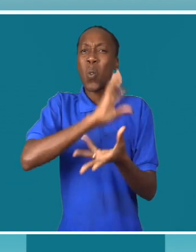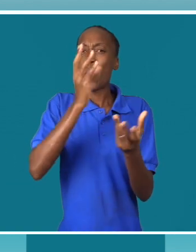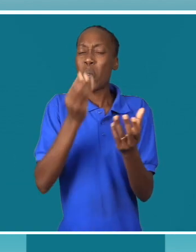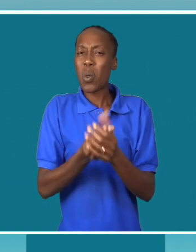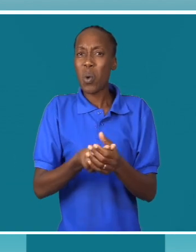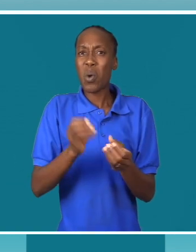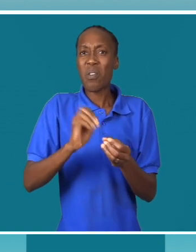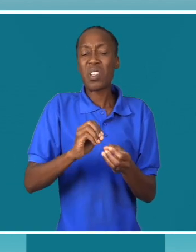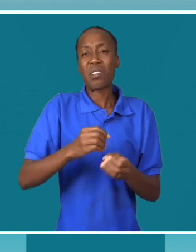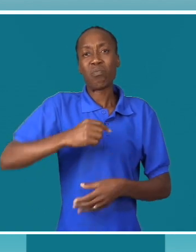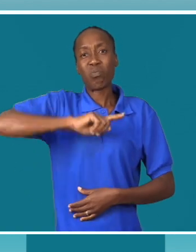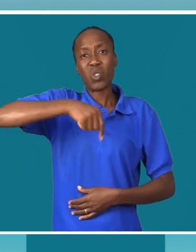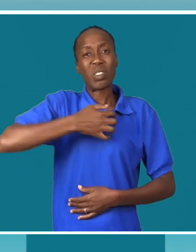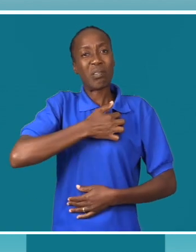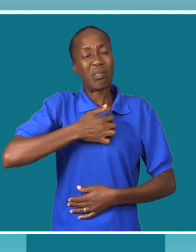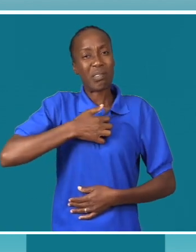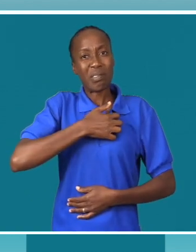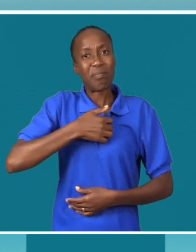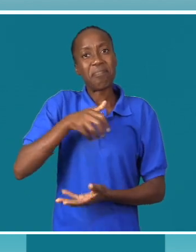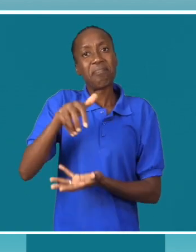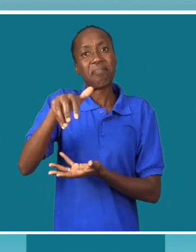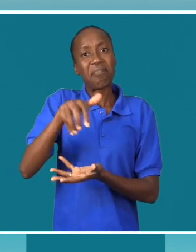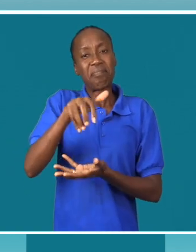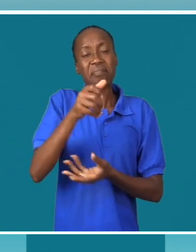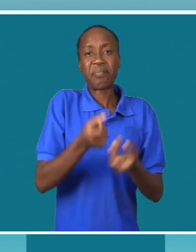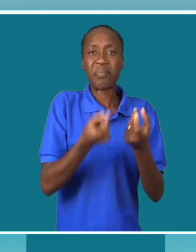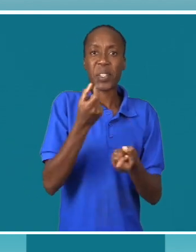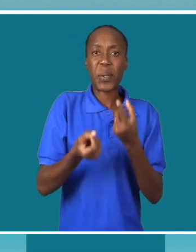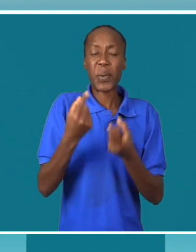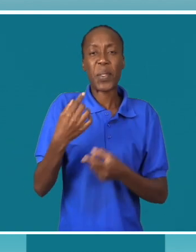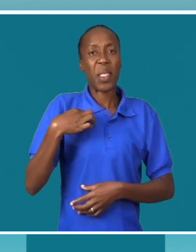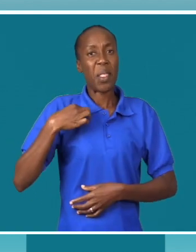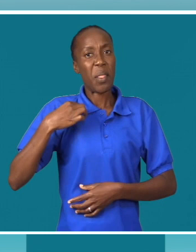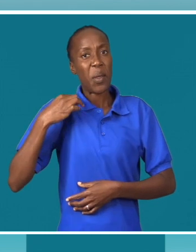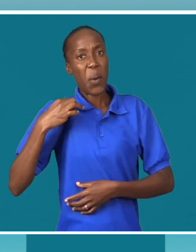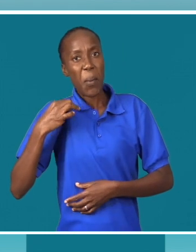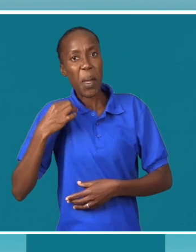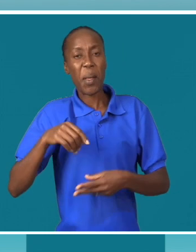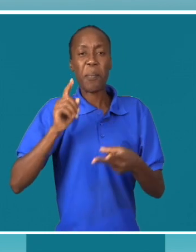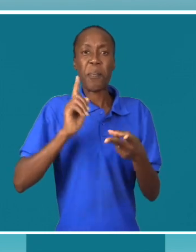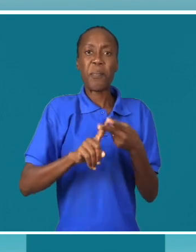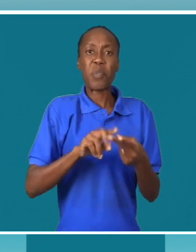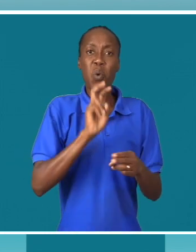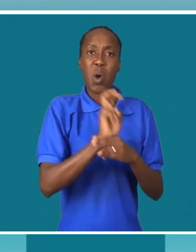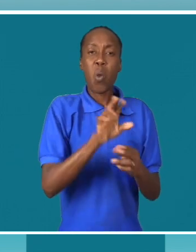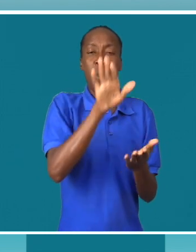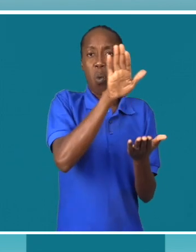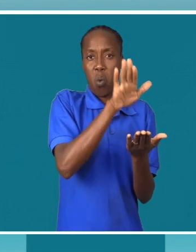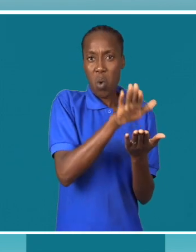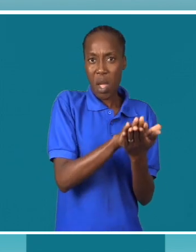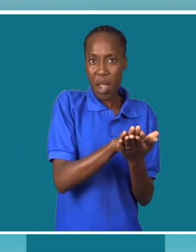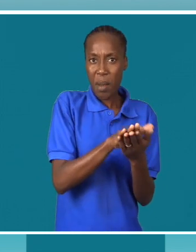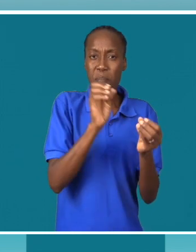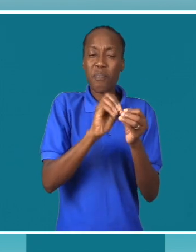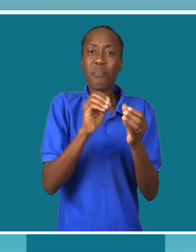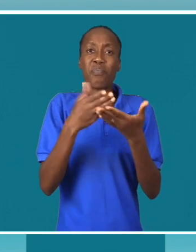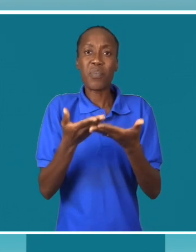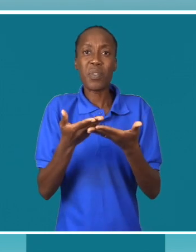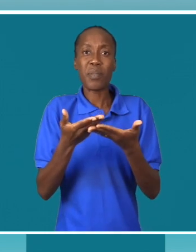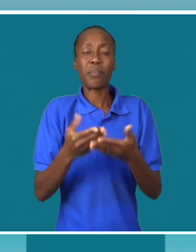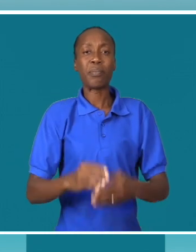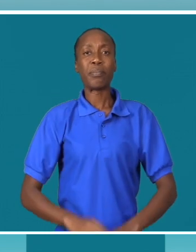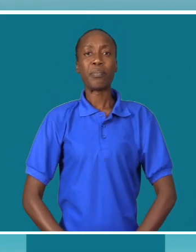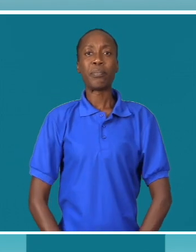Cavão também, descavão. Não. Tentamos recuperar alguns que dá para recuperar roupa. Deixamos tudo no lugar seguro.